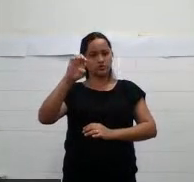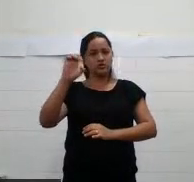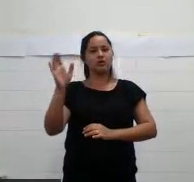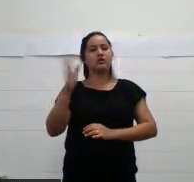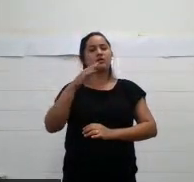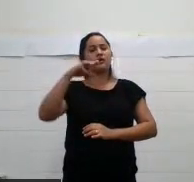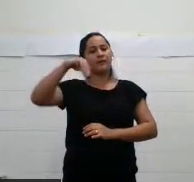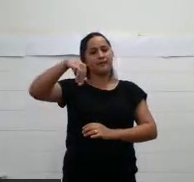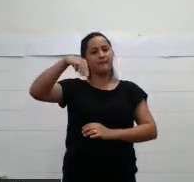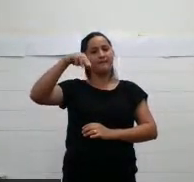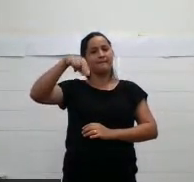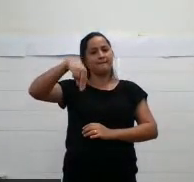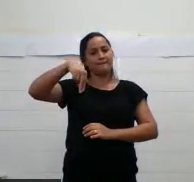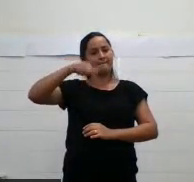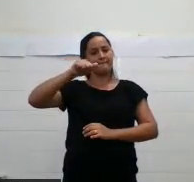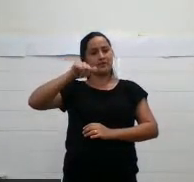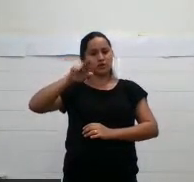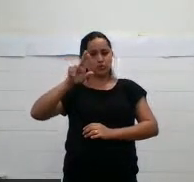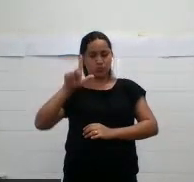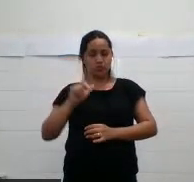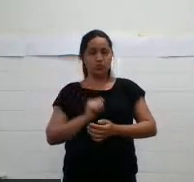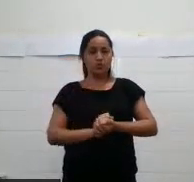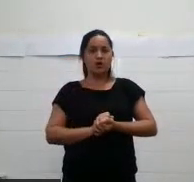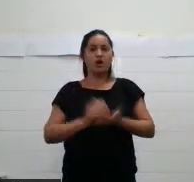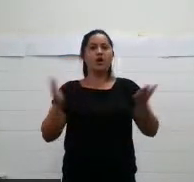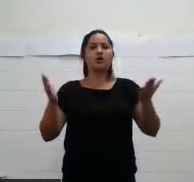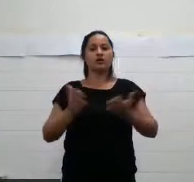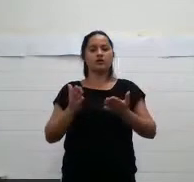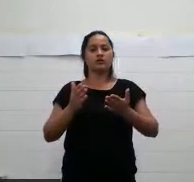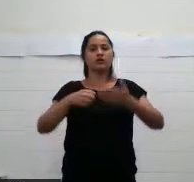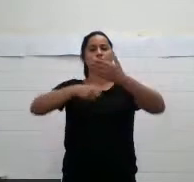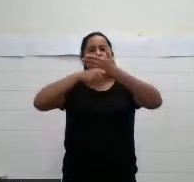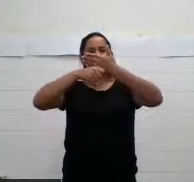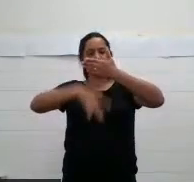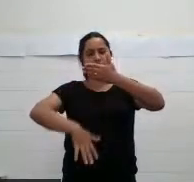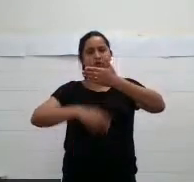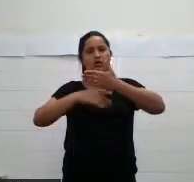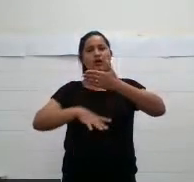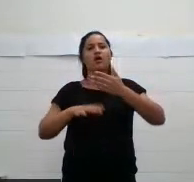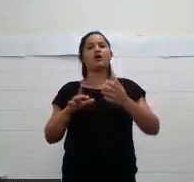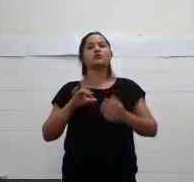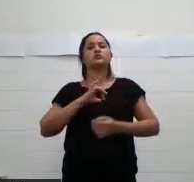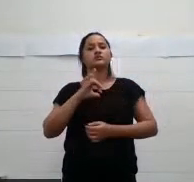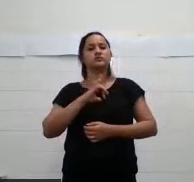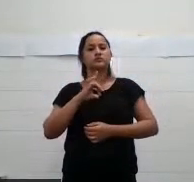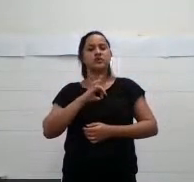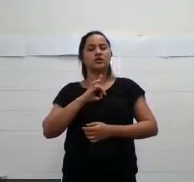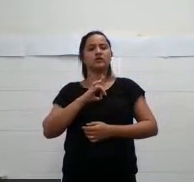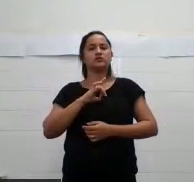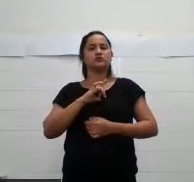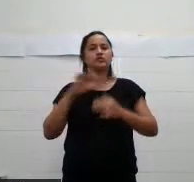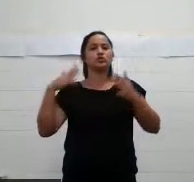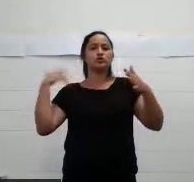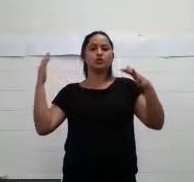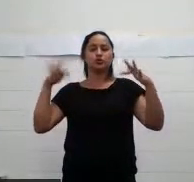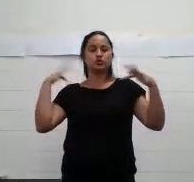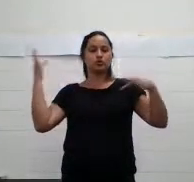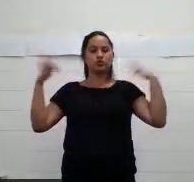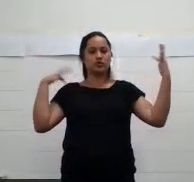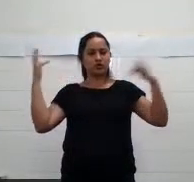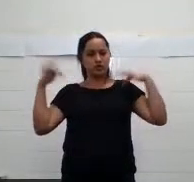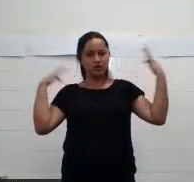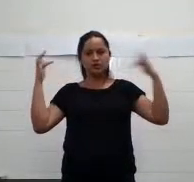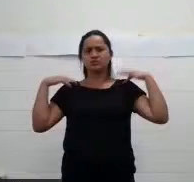finais, queria também registrar, né, que lá no chat do YouTube, Gestão de Turismo diz que está assim, foi maravilhosa as falas